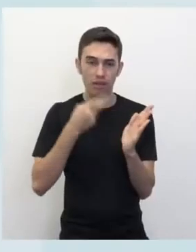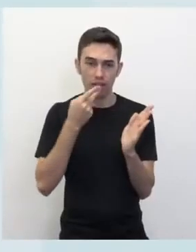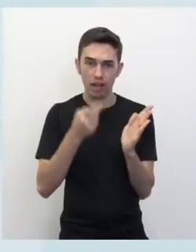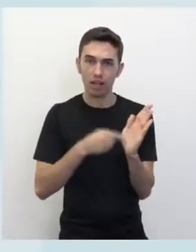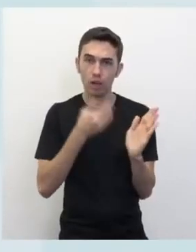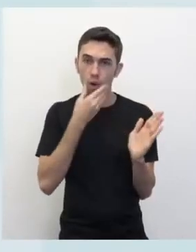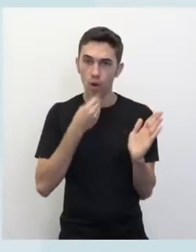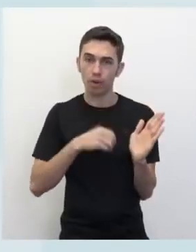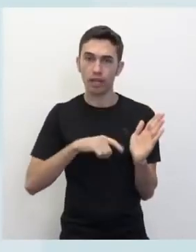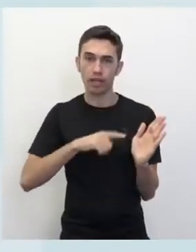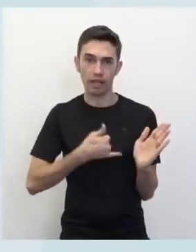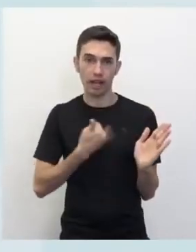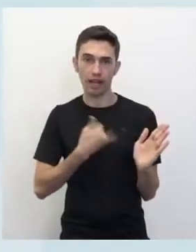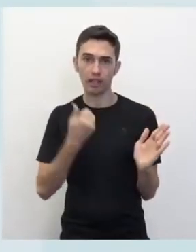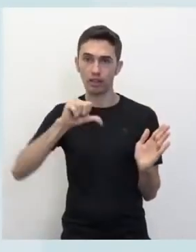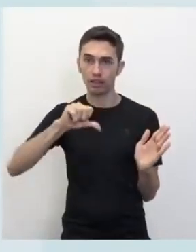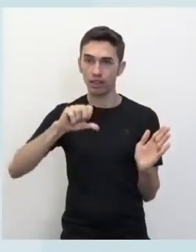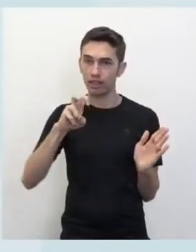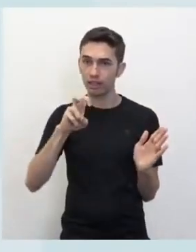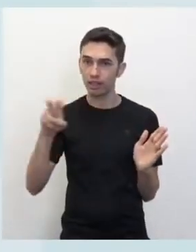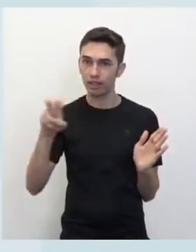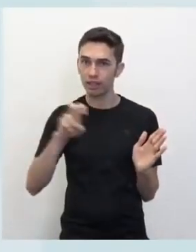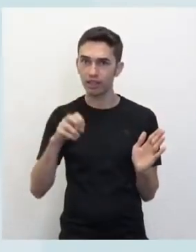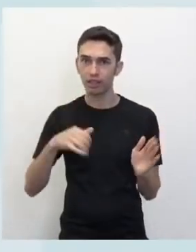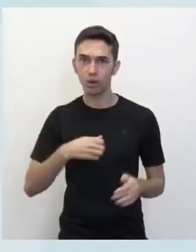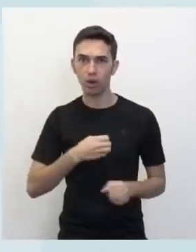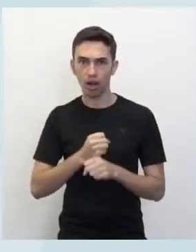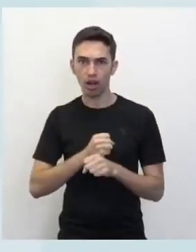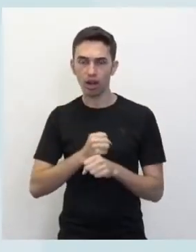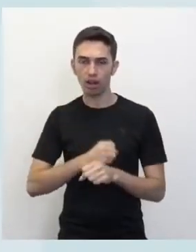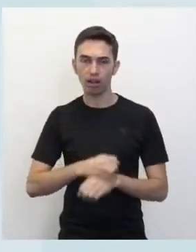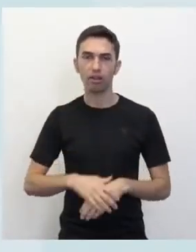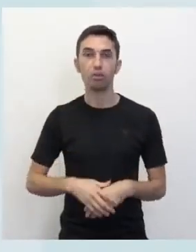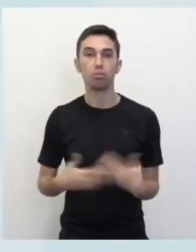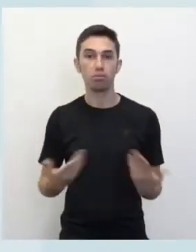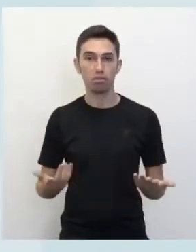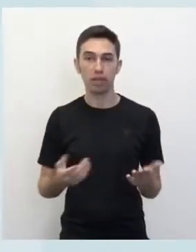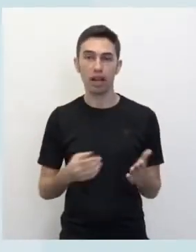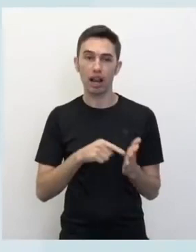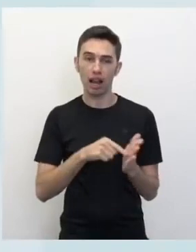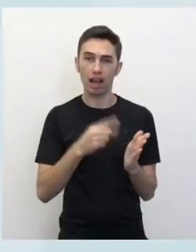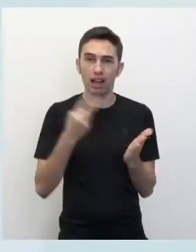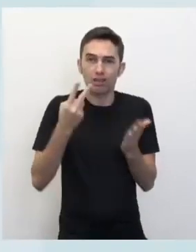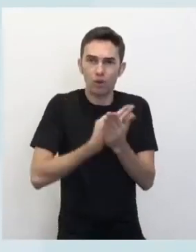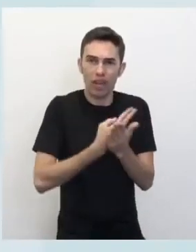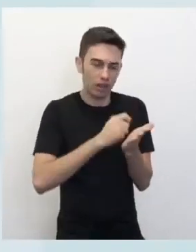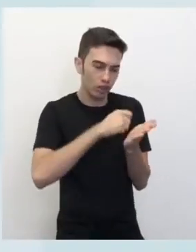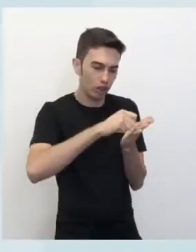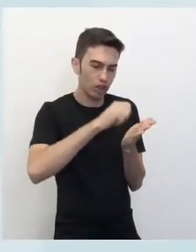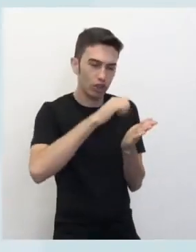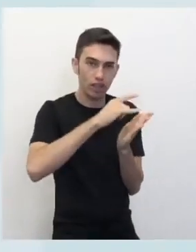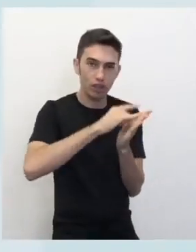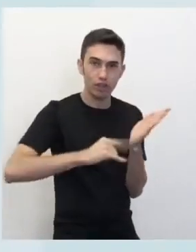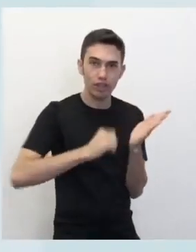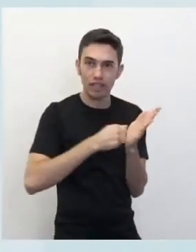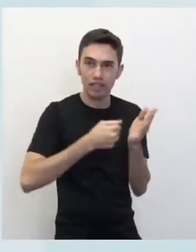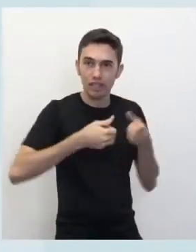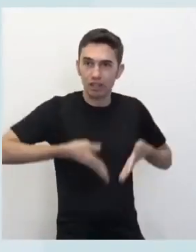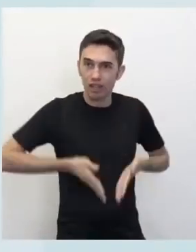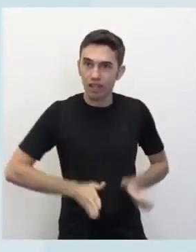homem tem 955 anos. Por causa de um erro de digitação na certidão de